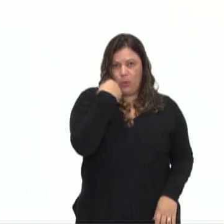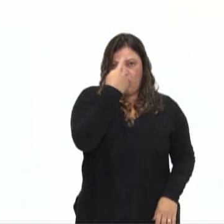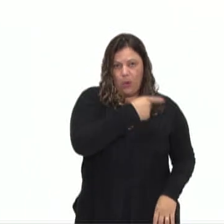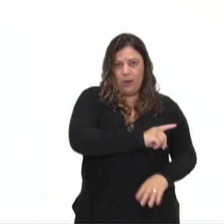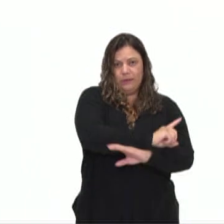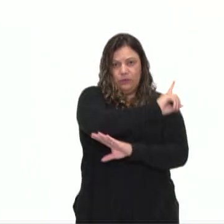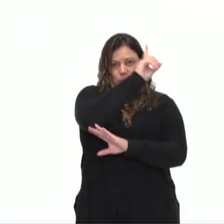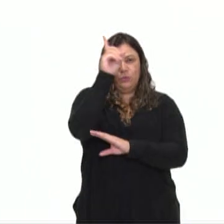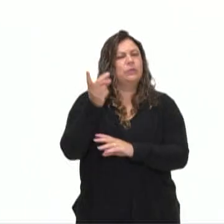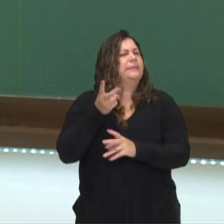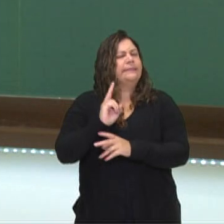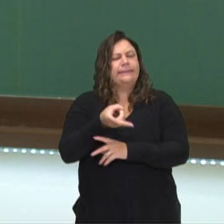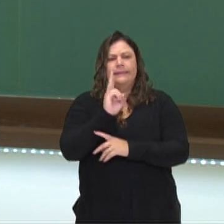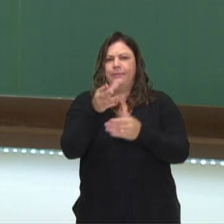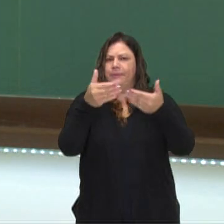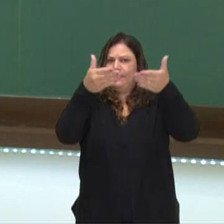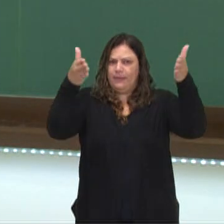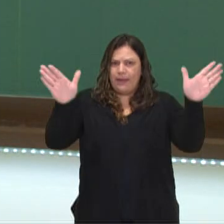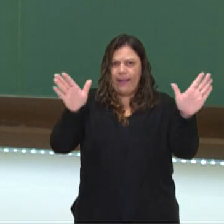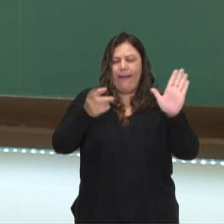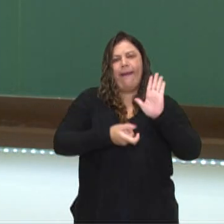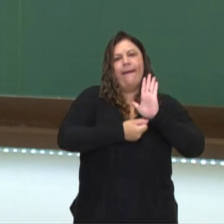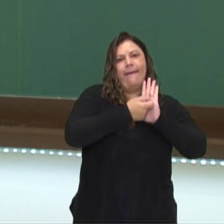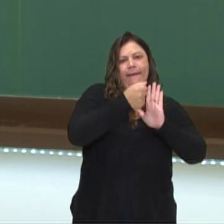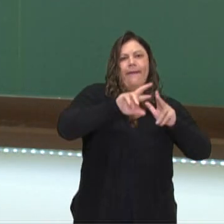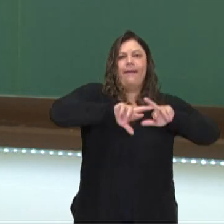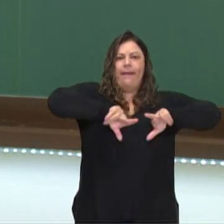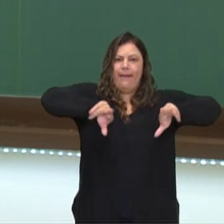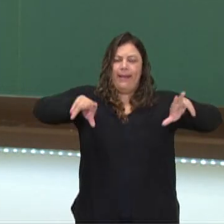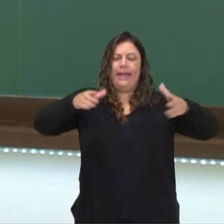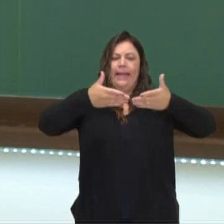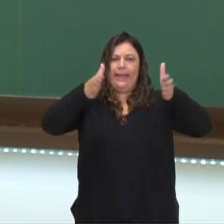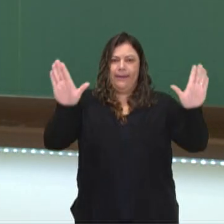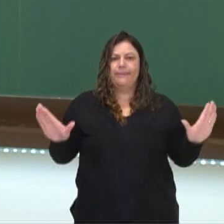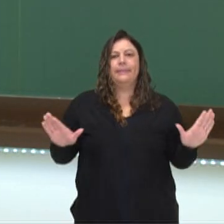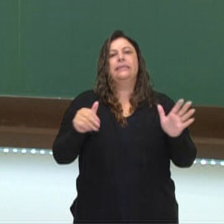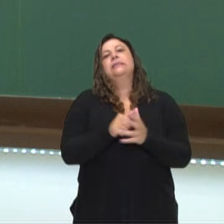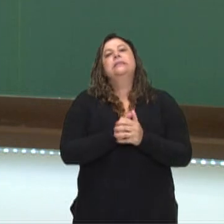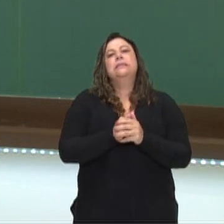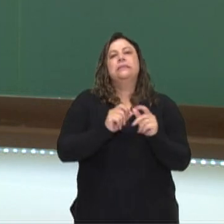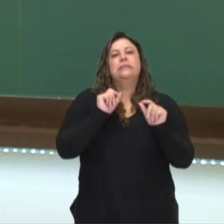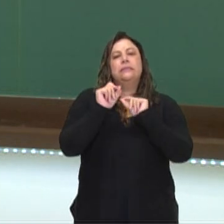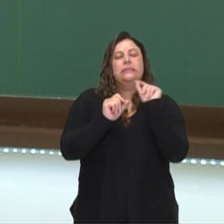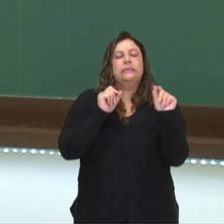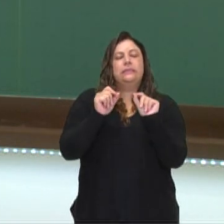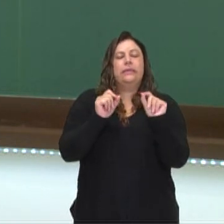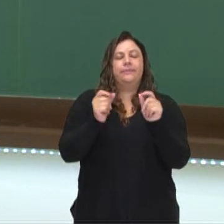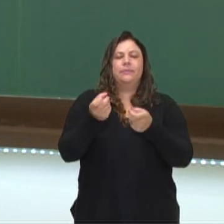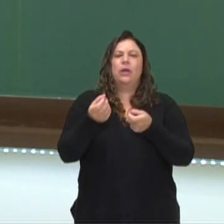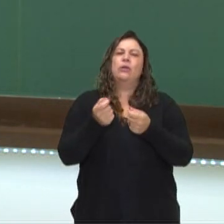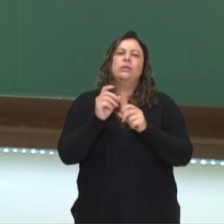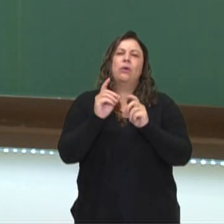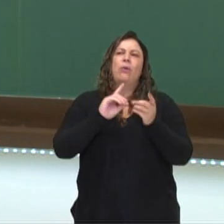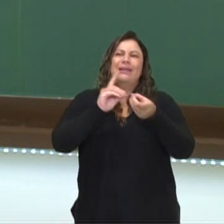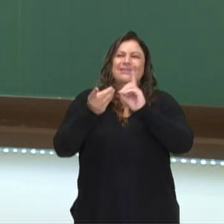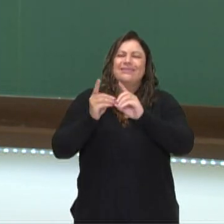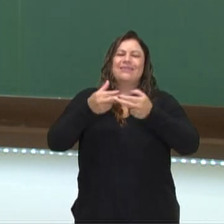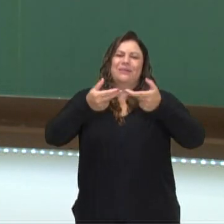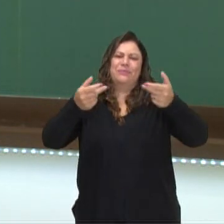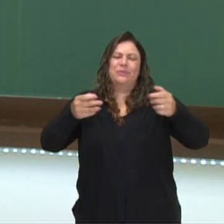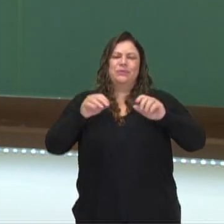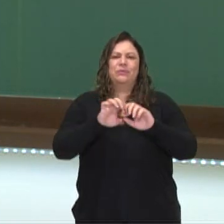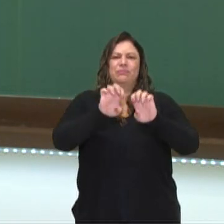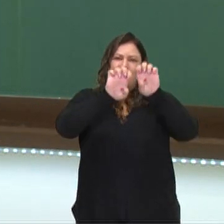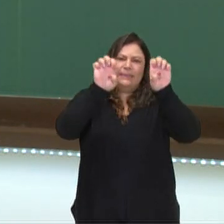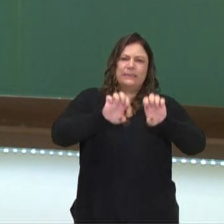de valores operando. Então a gente vai perceber que a dinâmica do nosso planeta e sua estrutura e sua organização nos fusos horários a partir dos